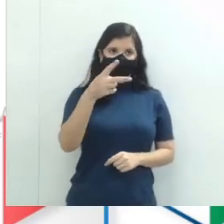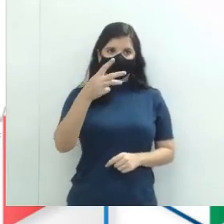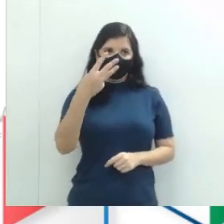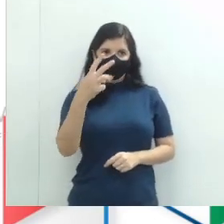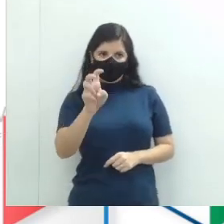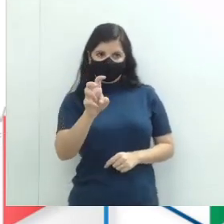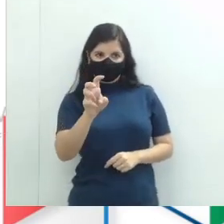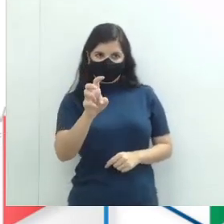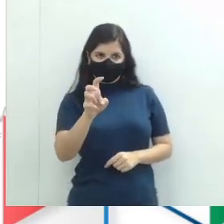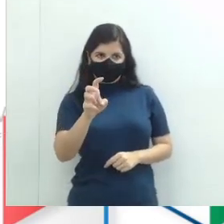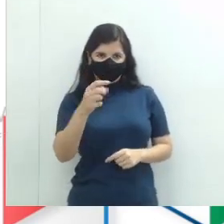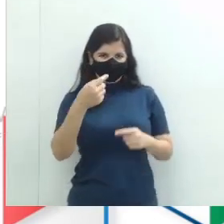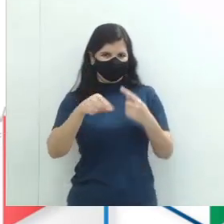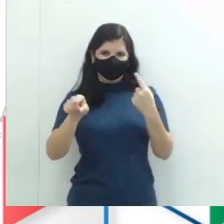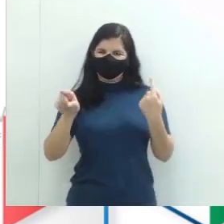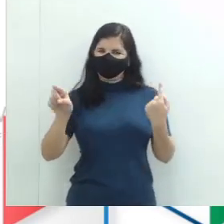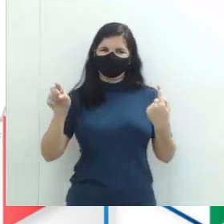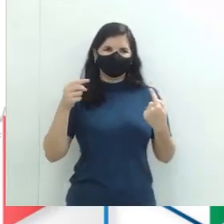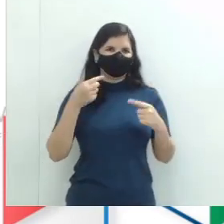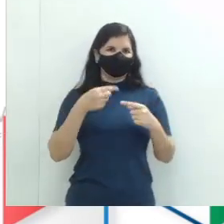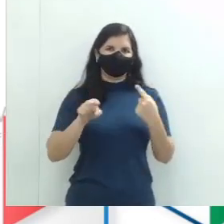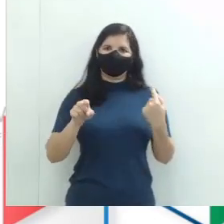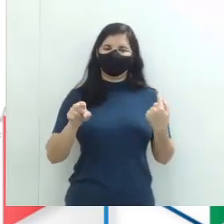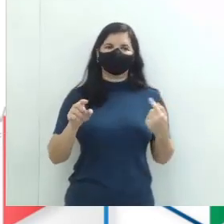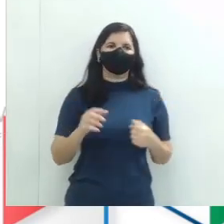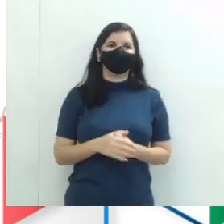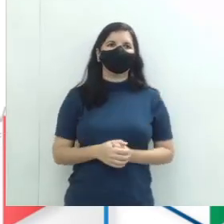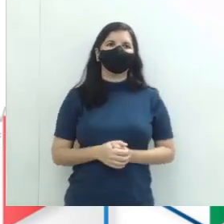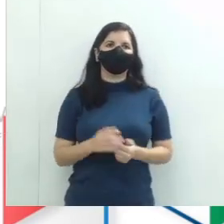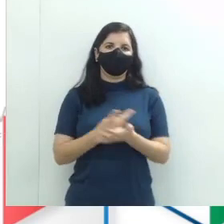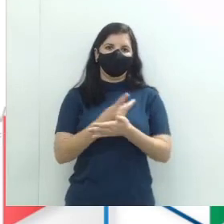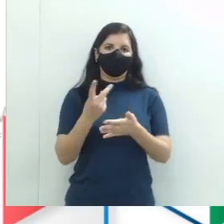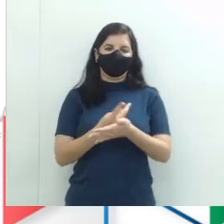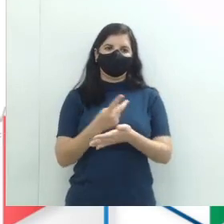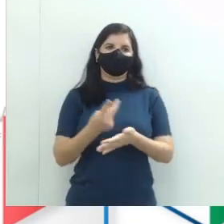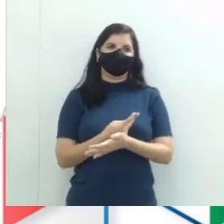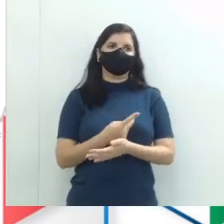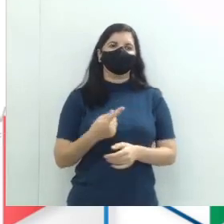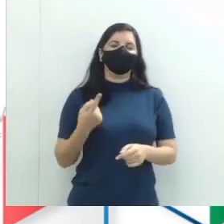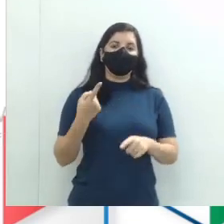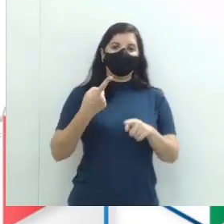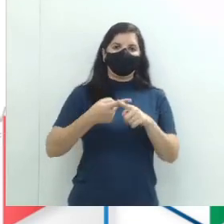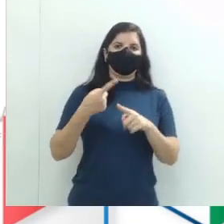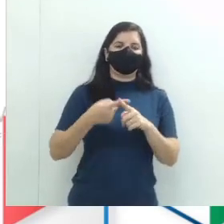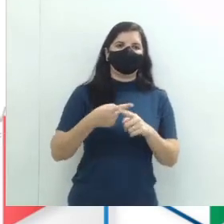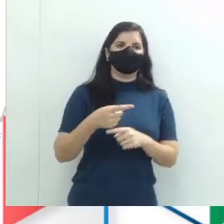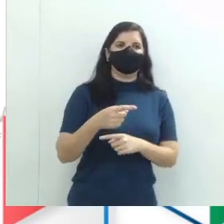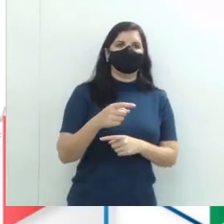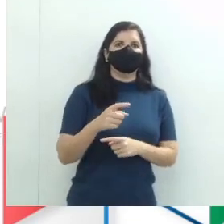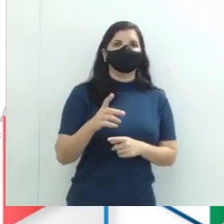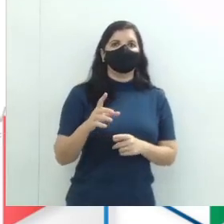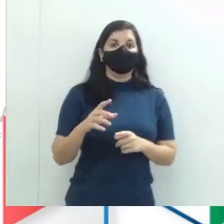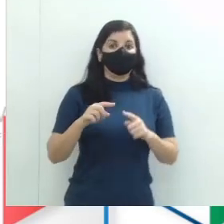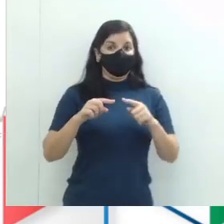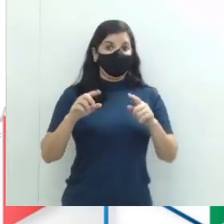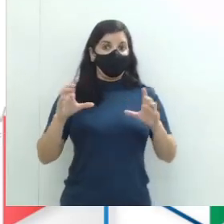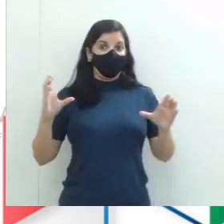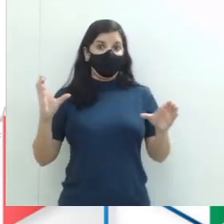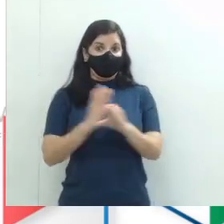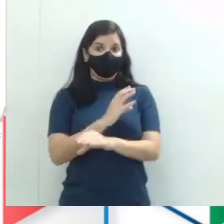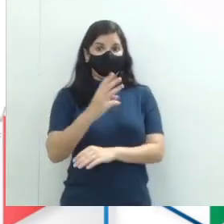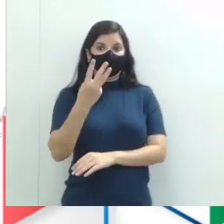igual a 35. Não dá, né? Não tem como, já está errado. Por quê, professor? Porque se a turma